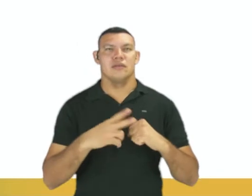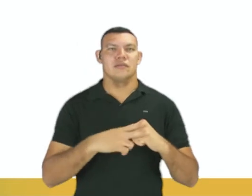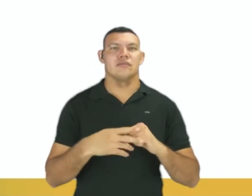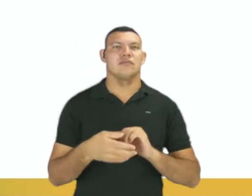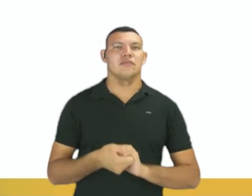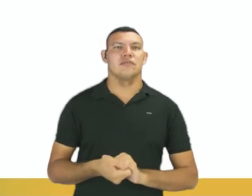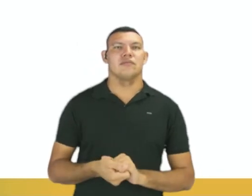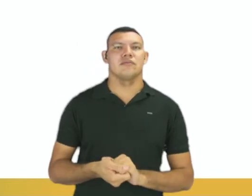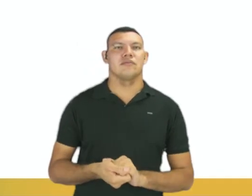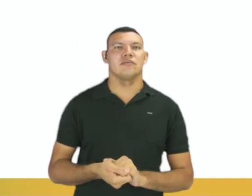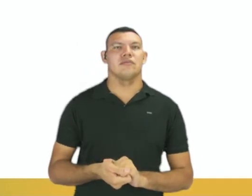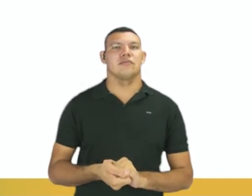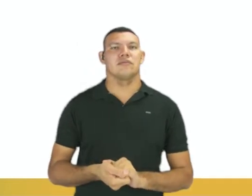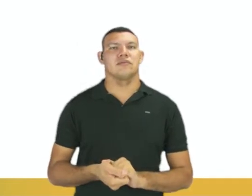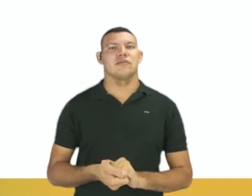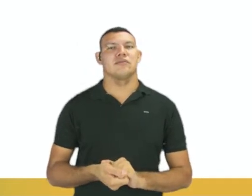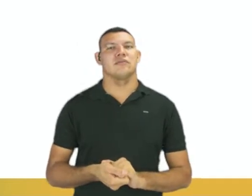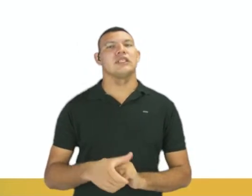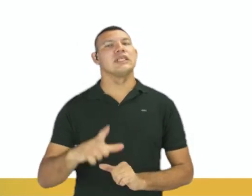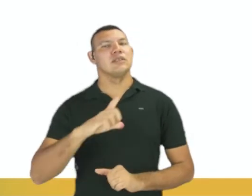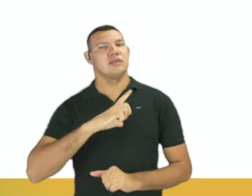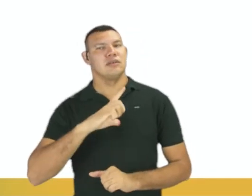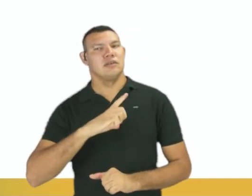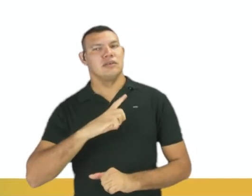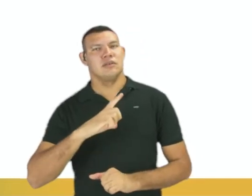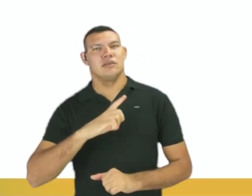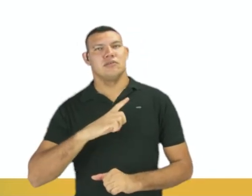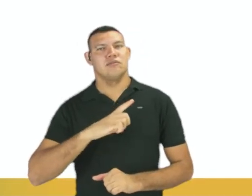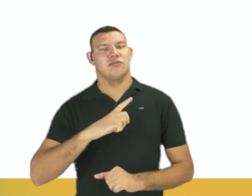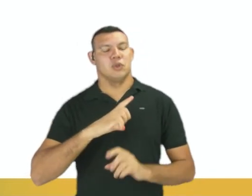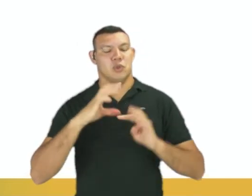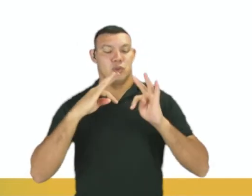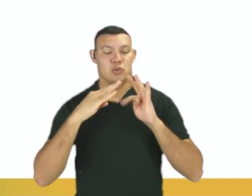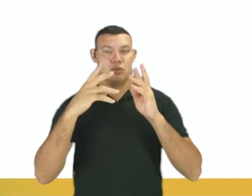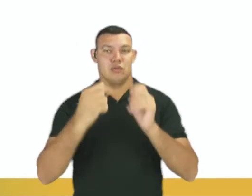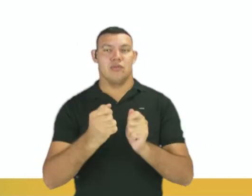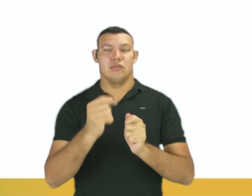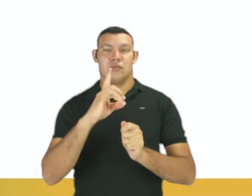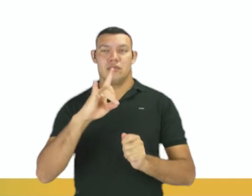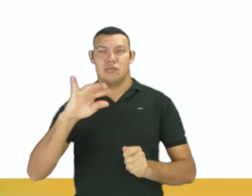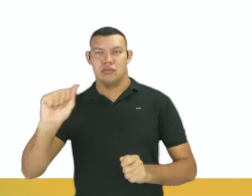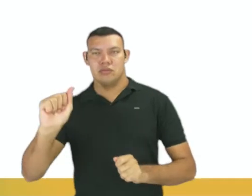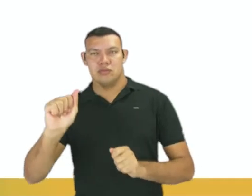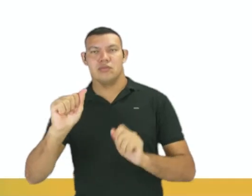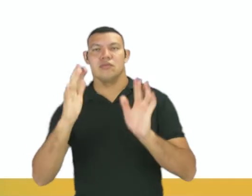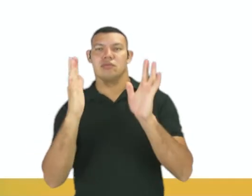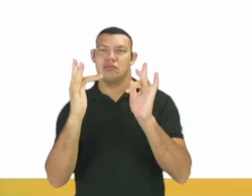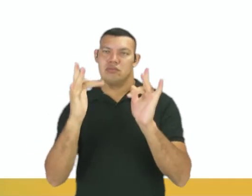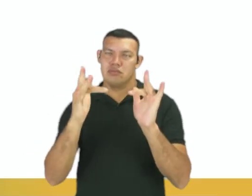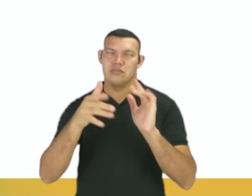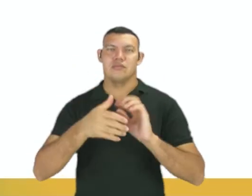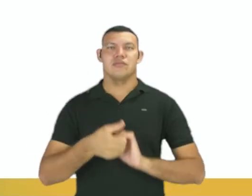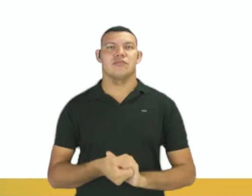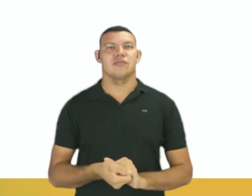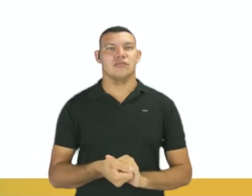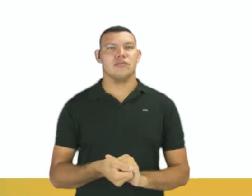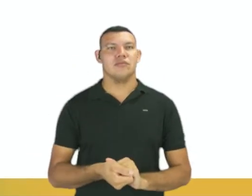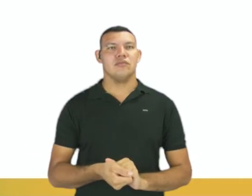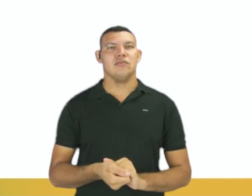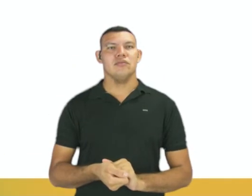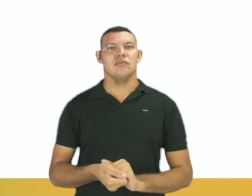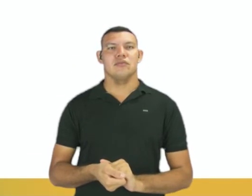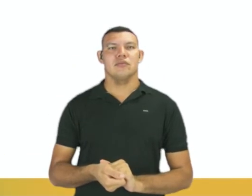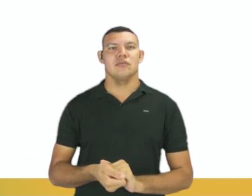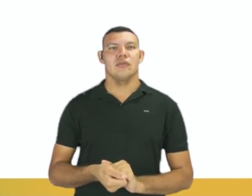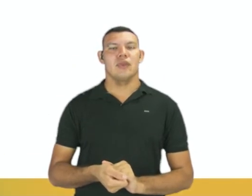no representado pelo verbo tem de tudo para o Dia dos Namorados então é essa